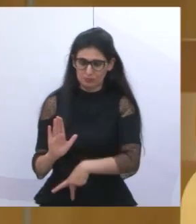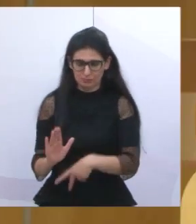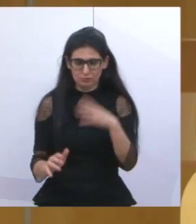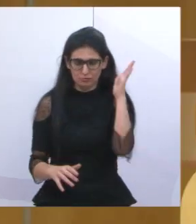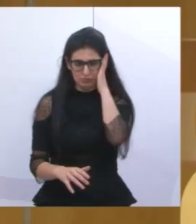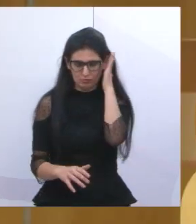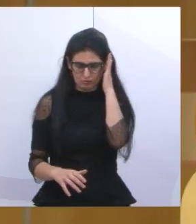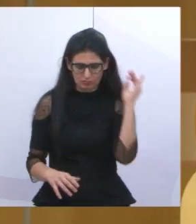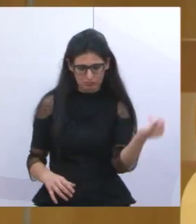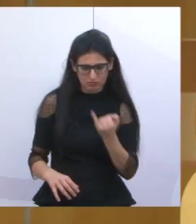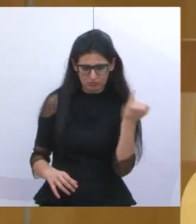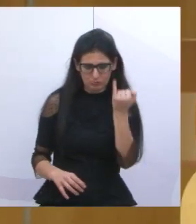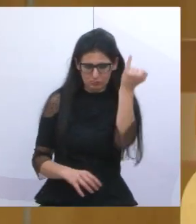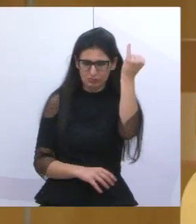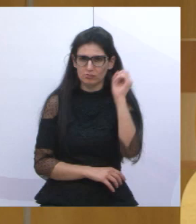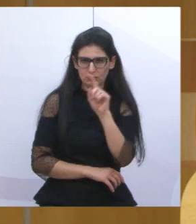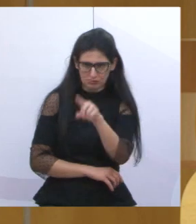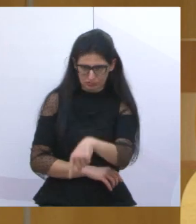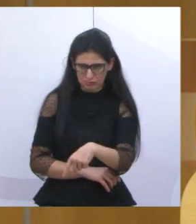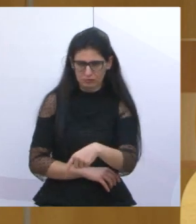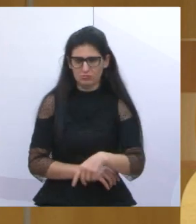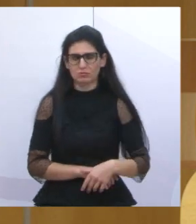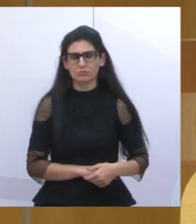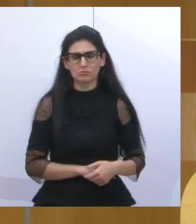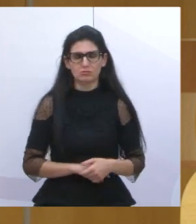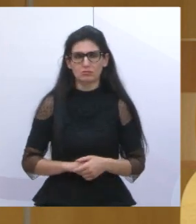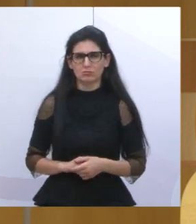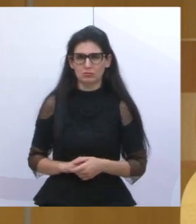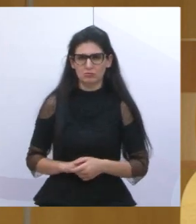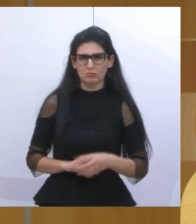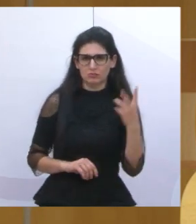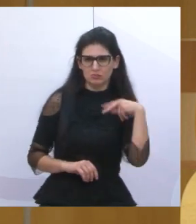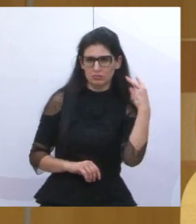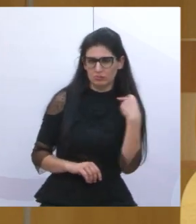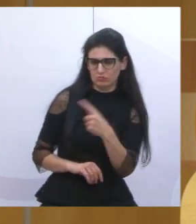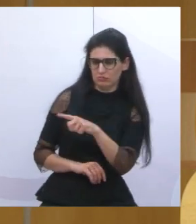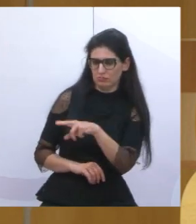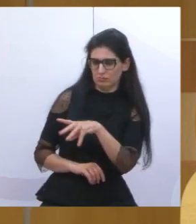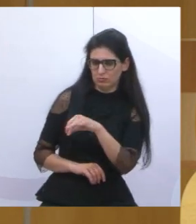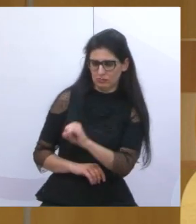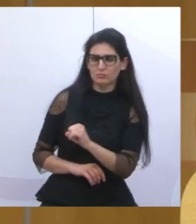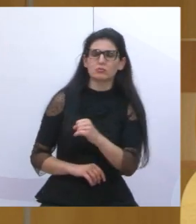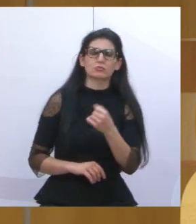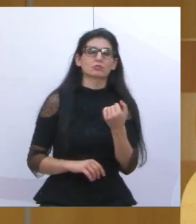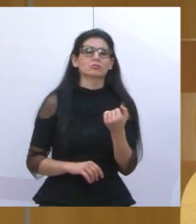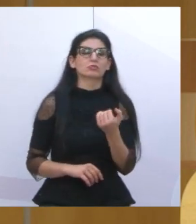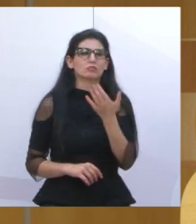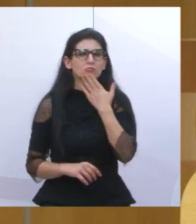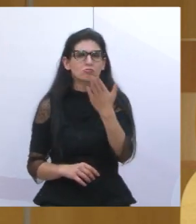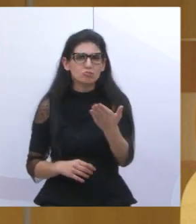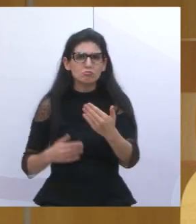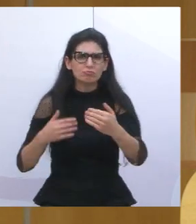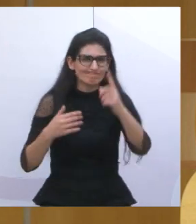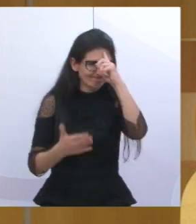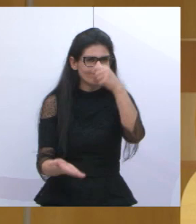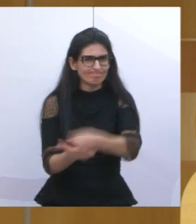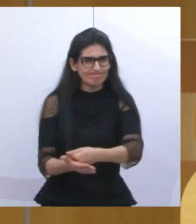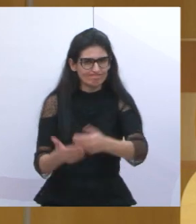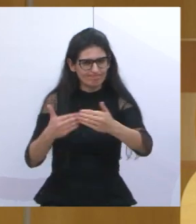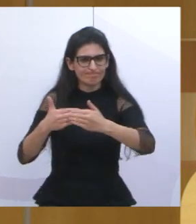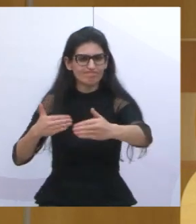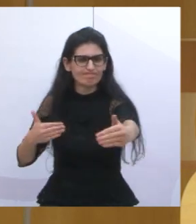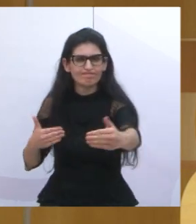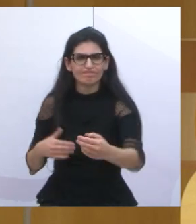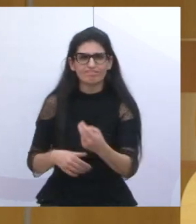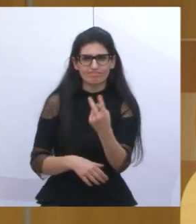é, né, e o vereador Luiz Flávio pediu adiamento por 2 sessões. Eu acho que foi